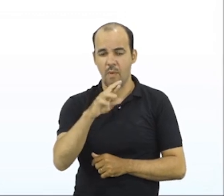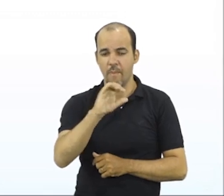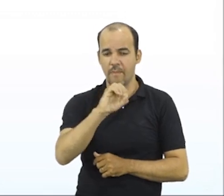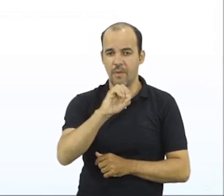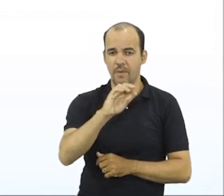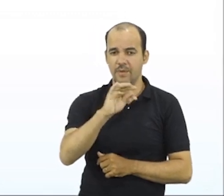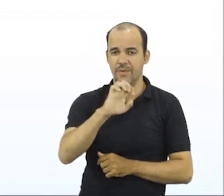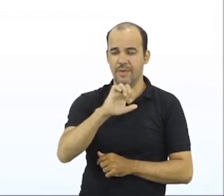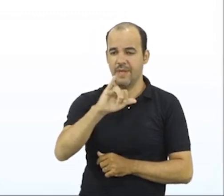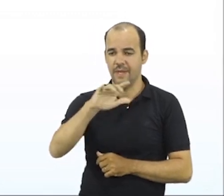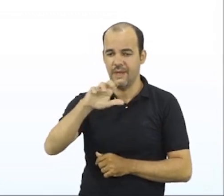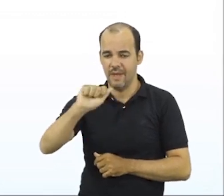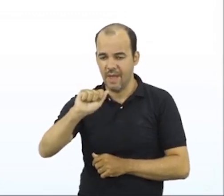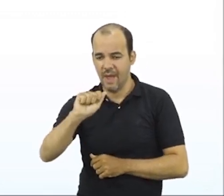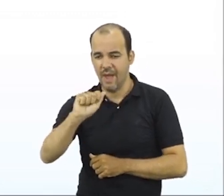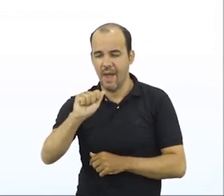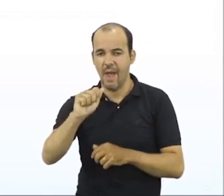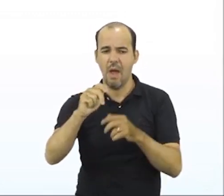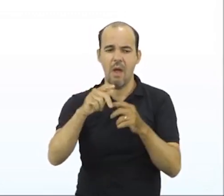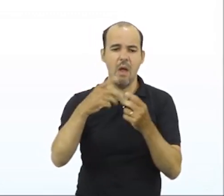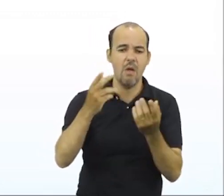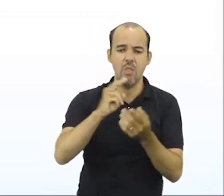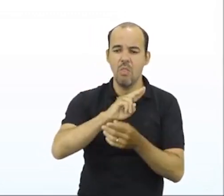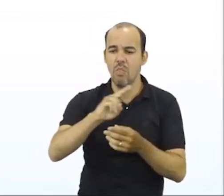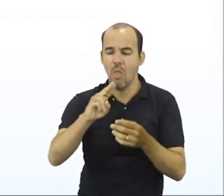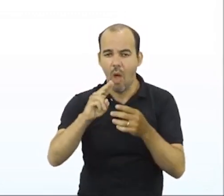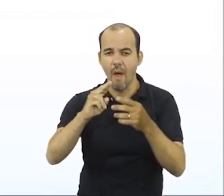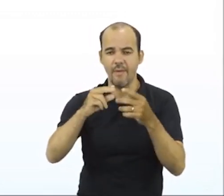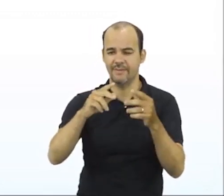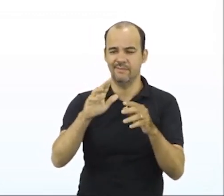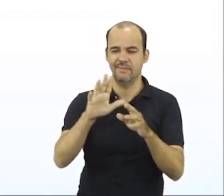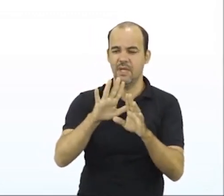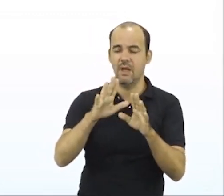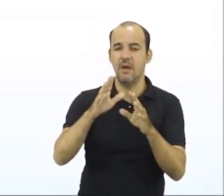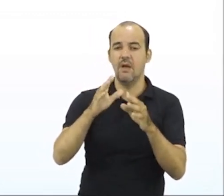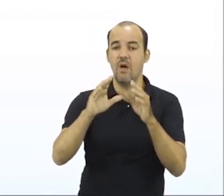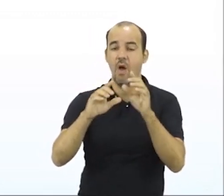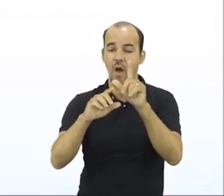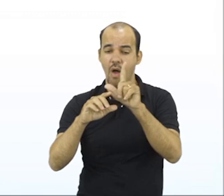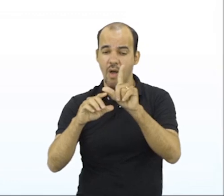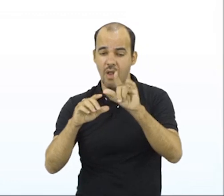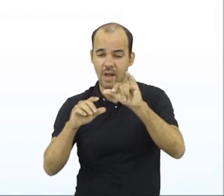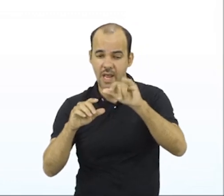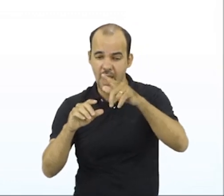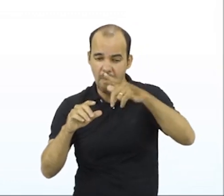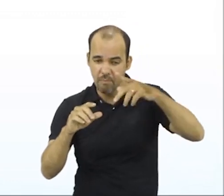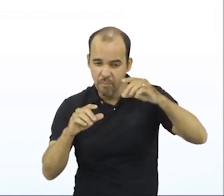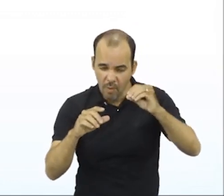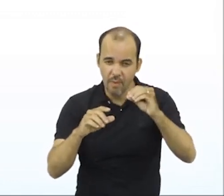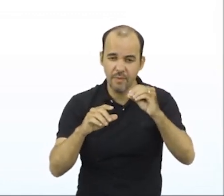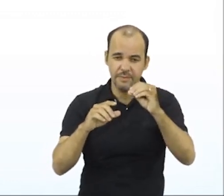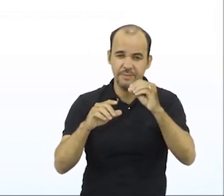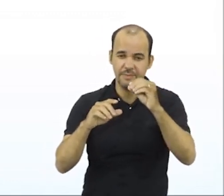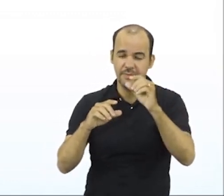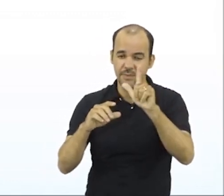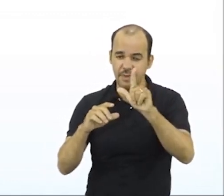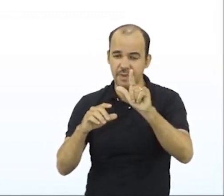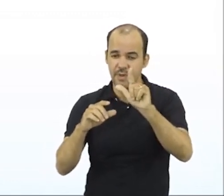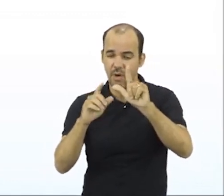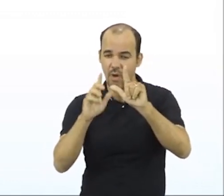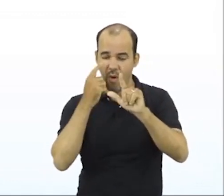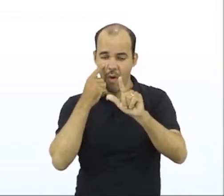É uma composição lipoproteica. Meu Deus, esse nome é muito difícil. É não, meu filho, é só você separar a palavra. Vê,